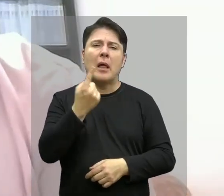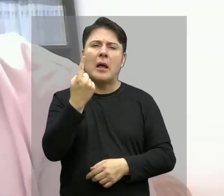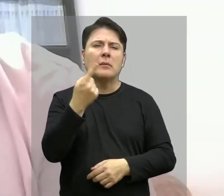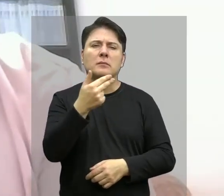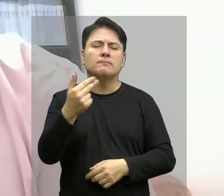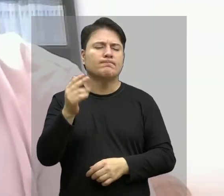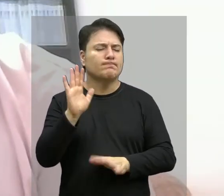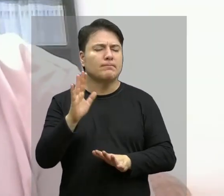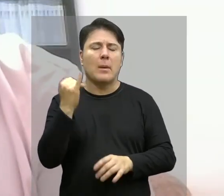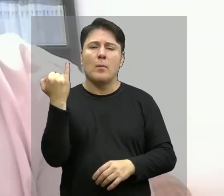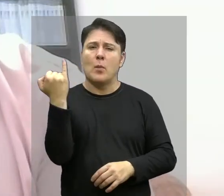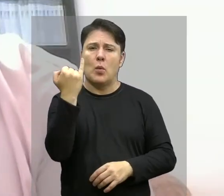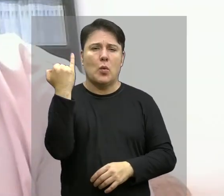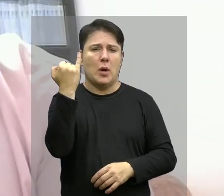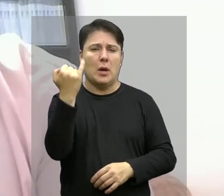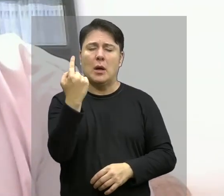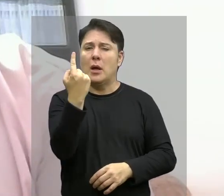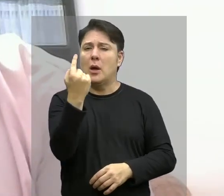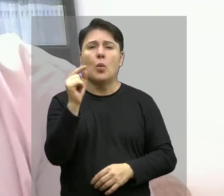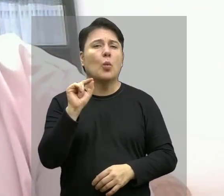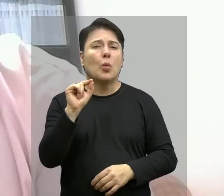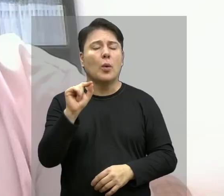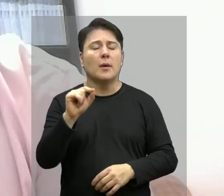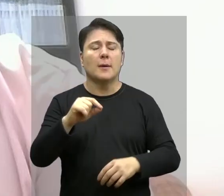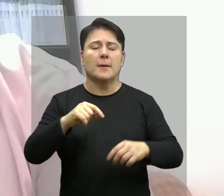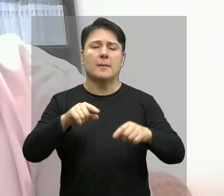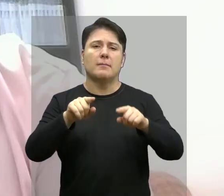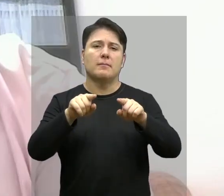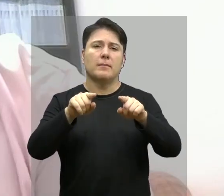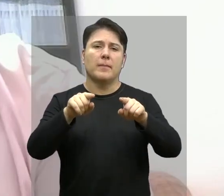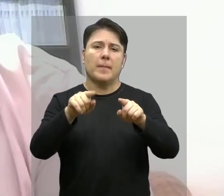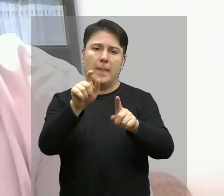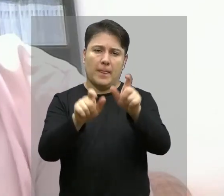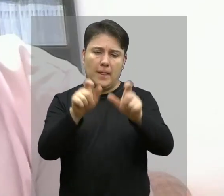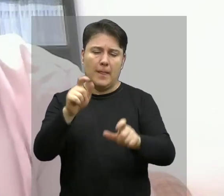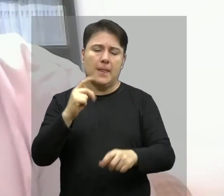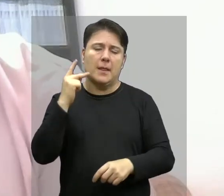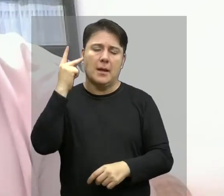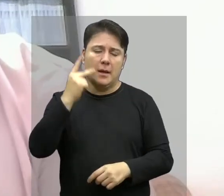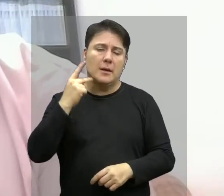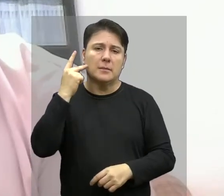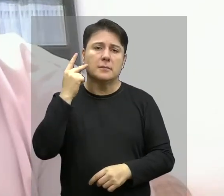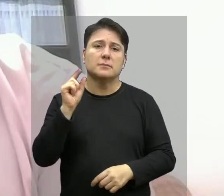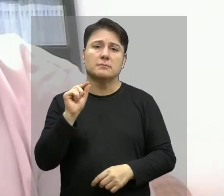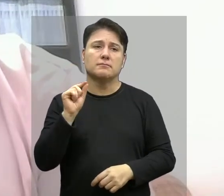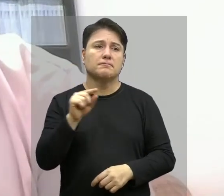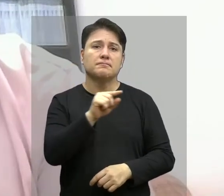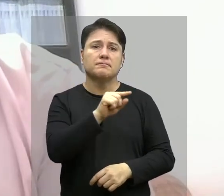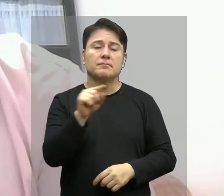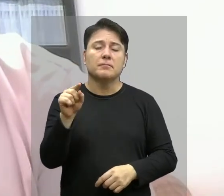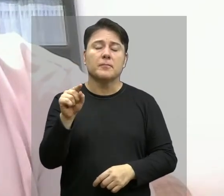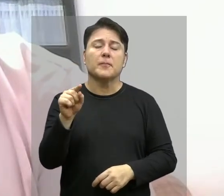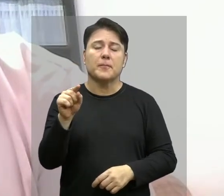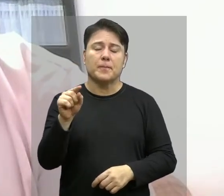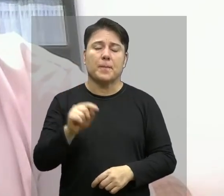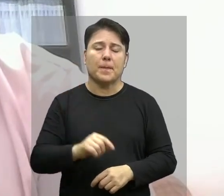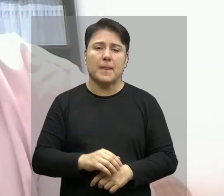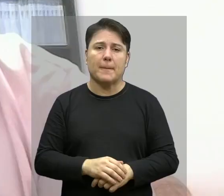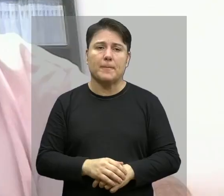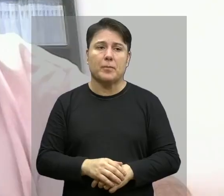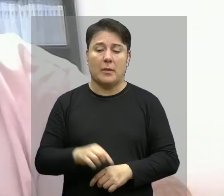muito importante, uma questão muito importante aí para os ilustres vereadores: não deixar acontecer